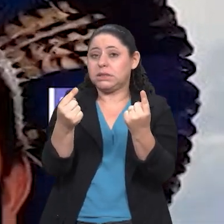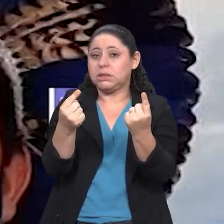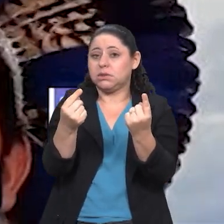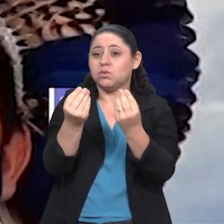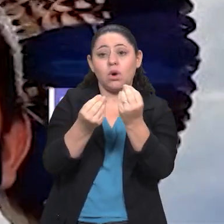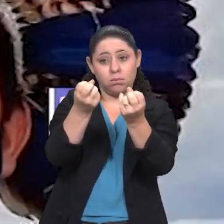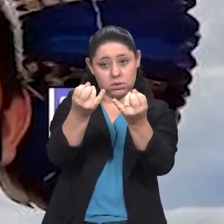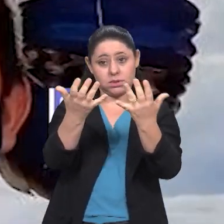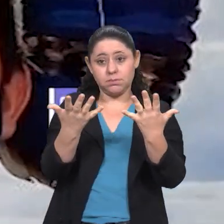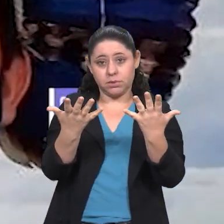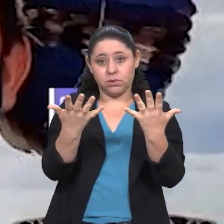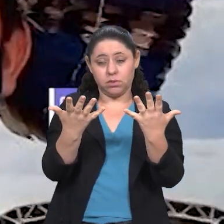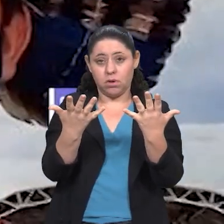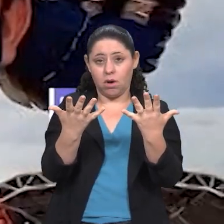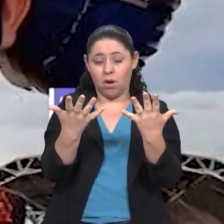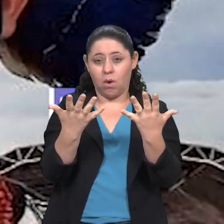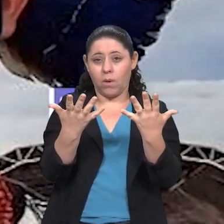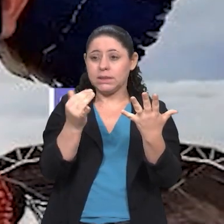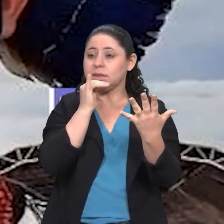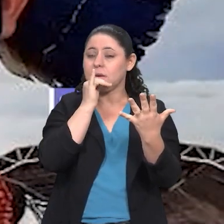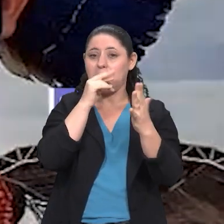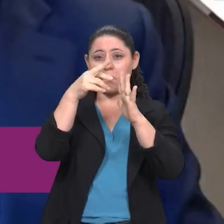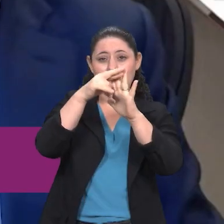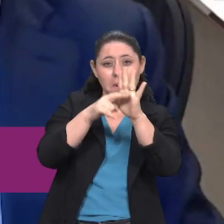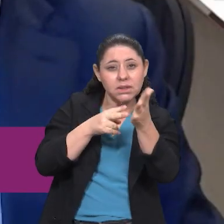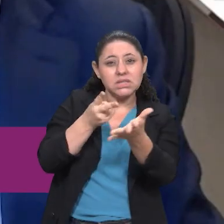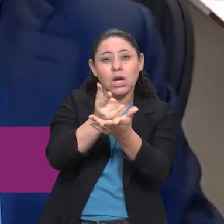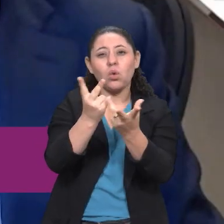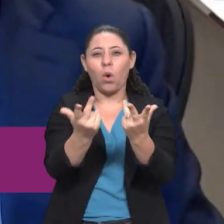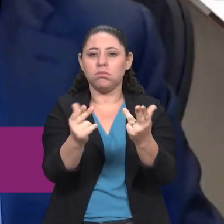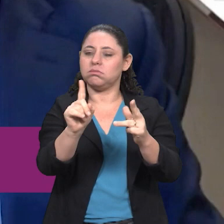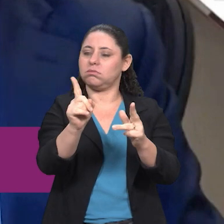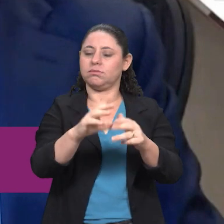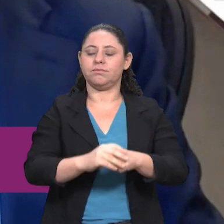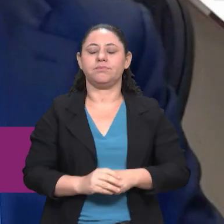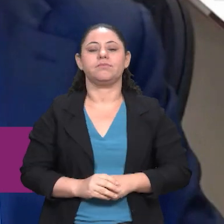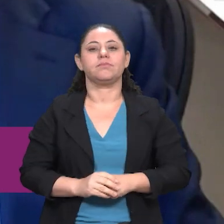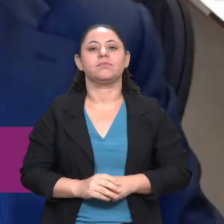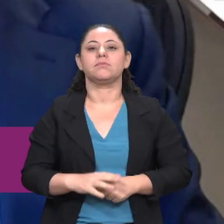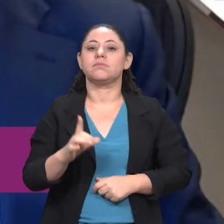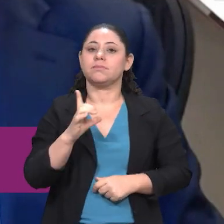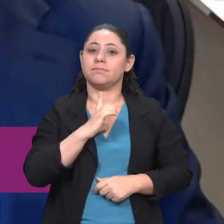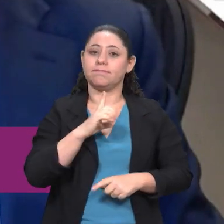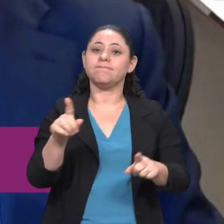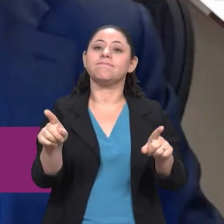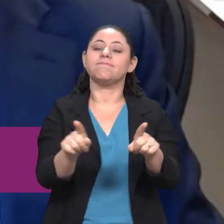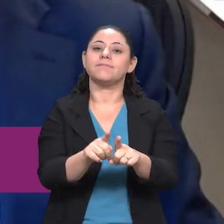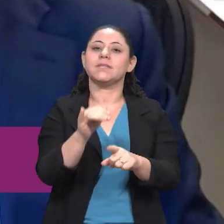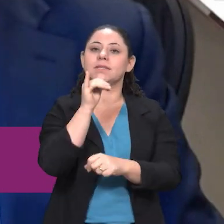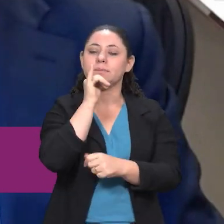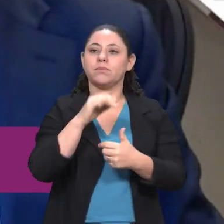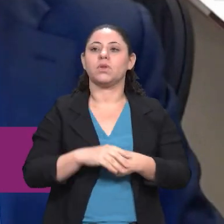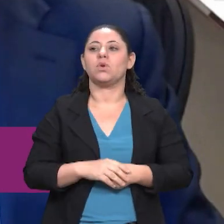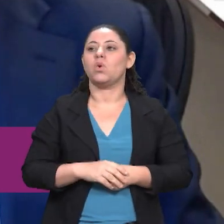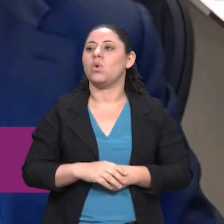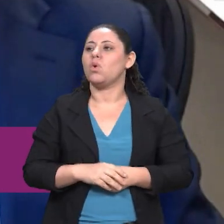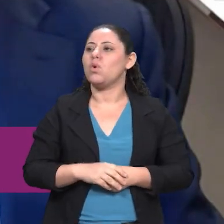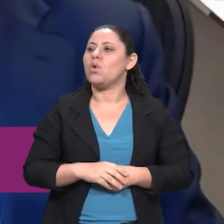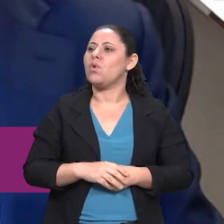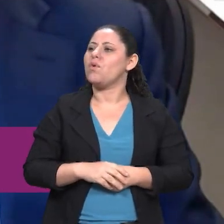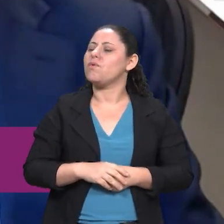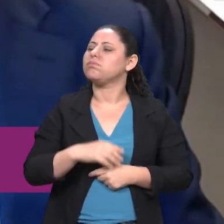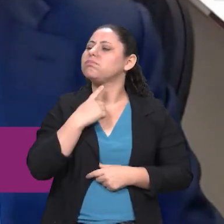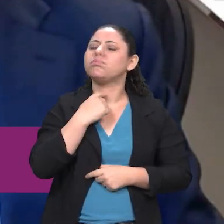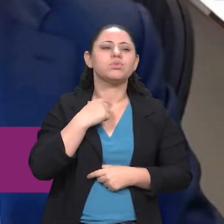como você mesmo colocou, a exceção não pode virar regra. Certo, e tem a questão também, digamos, do senso comum, porque